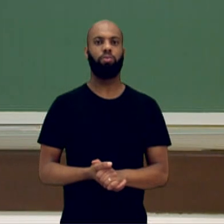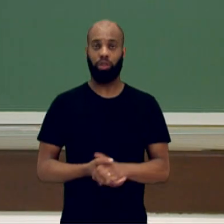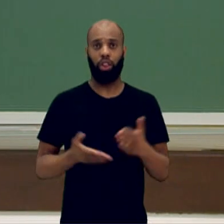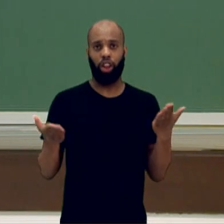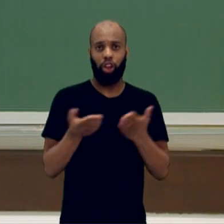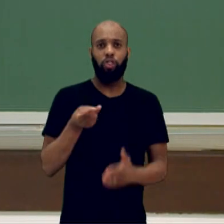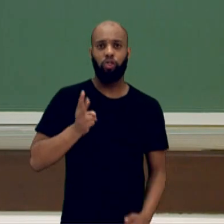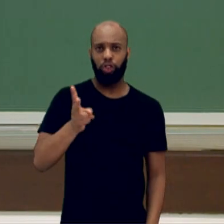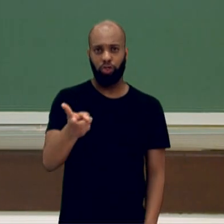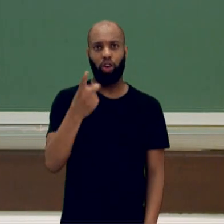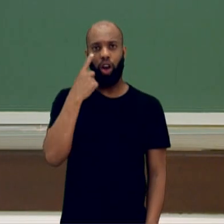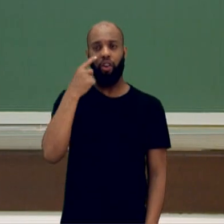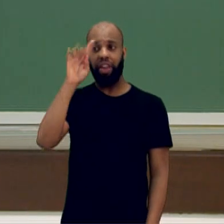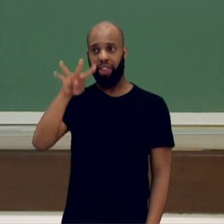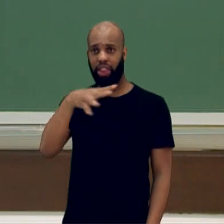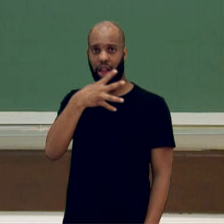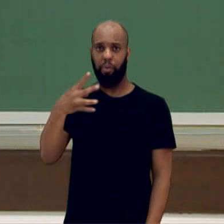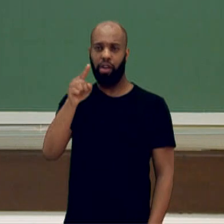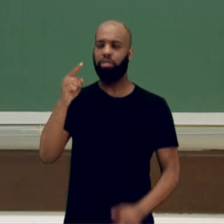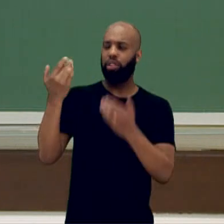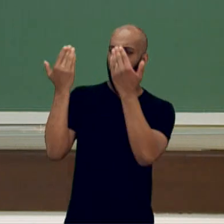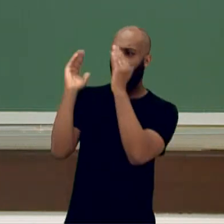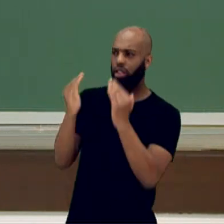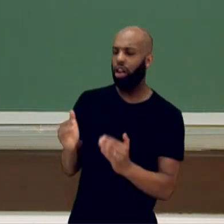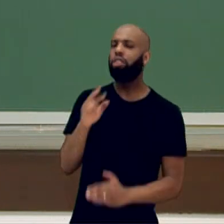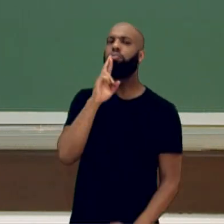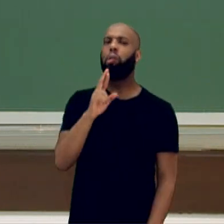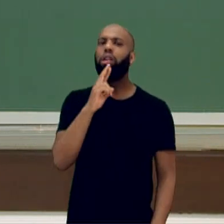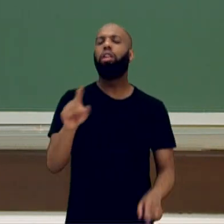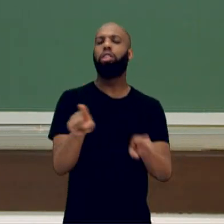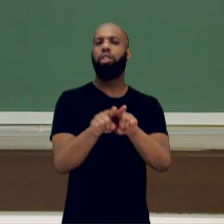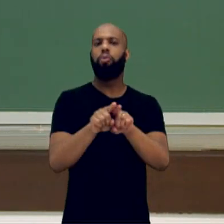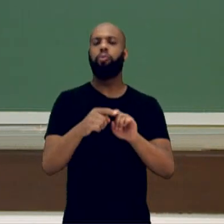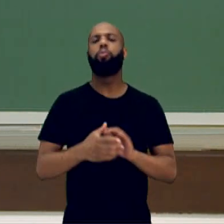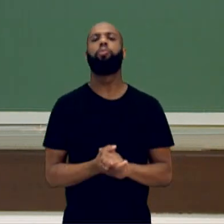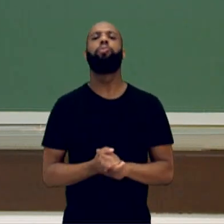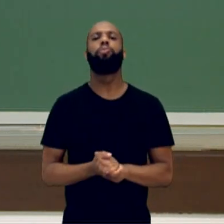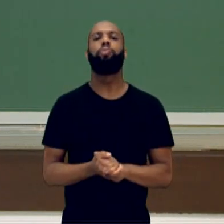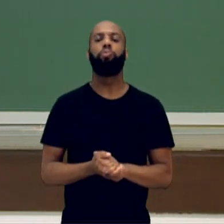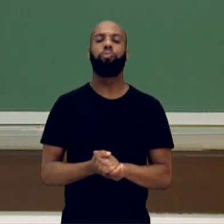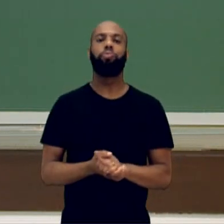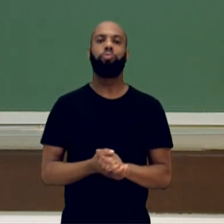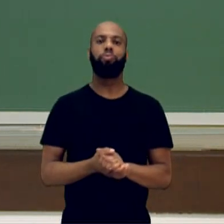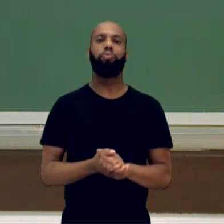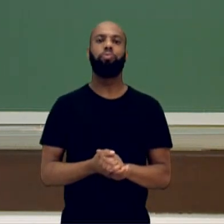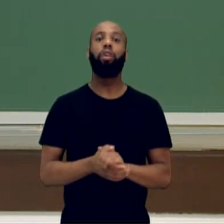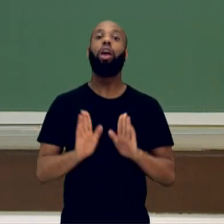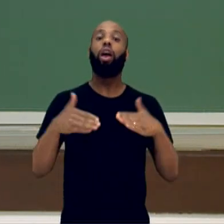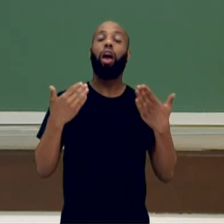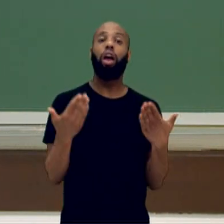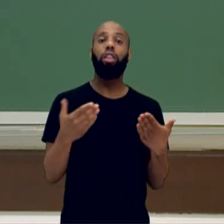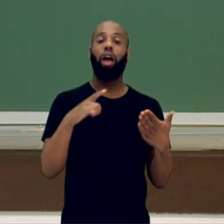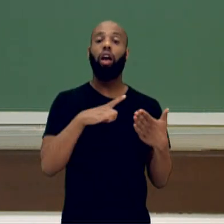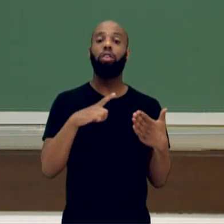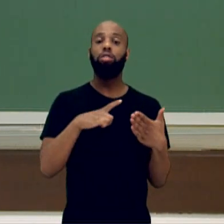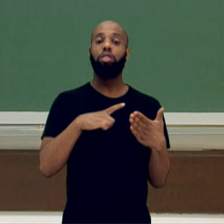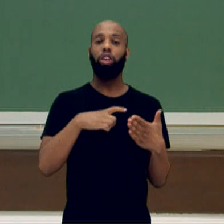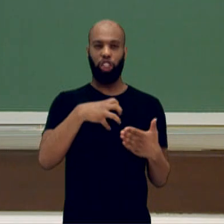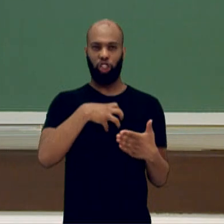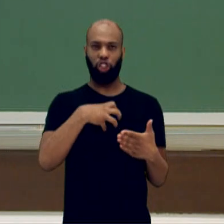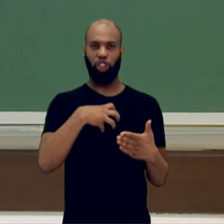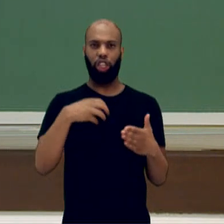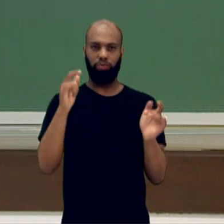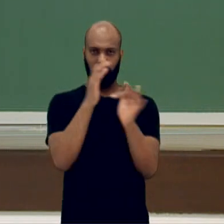Então vamos lá, pessoal, deixamos a tabela ali para vocês analisarem, responderem. As concentrações urbanas da Ásia